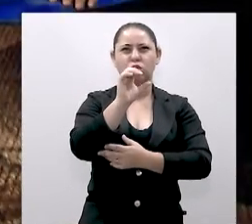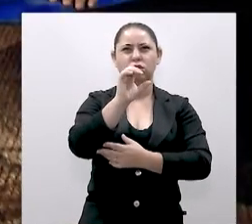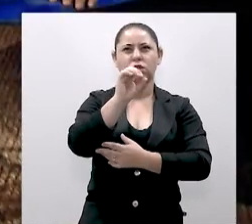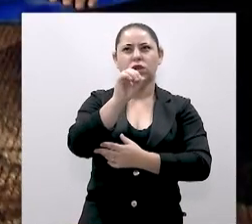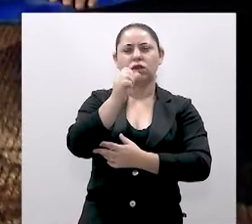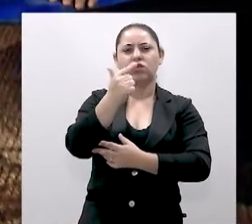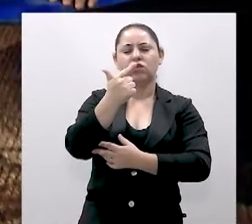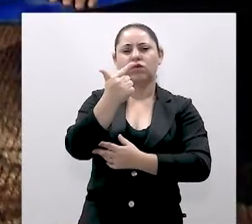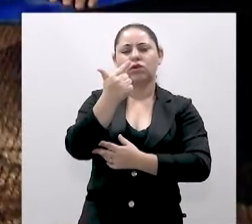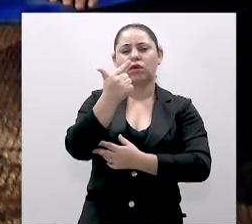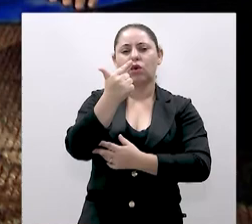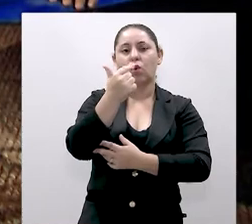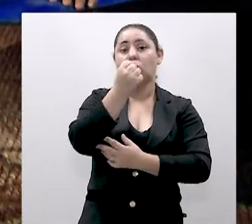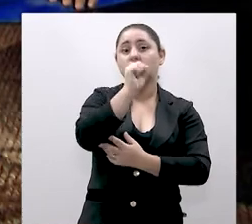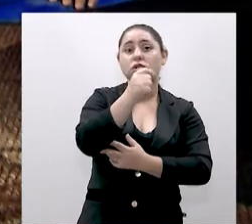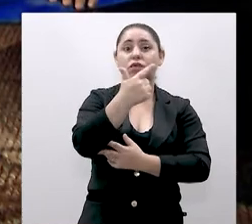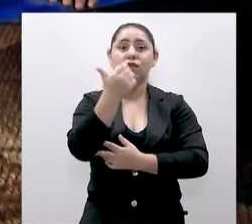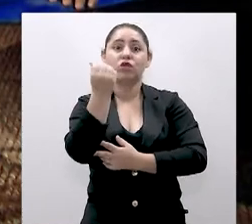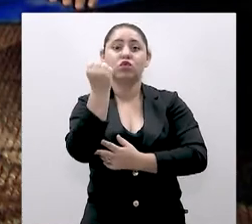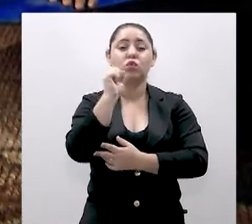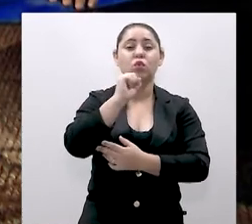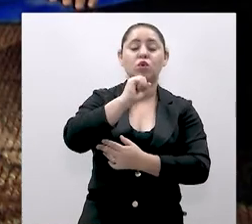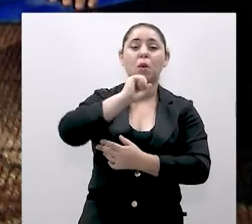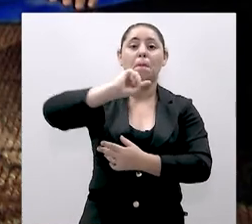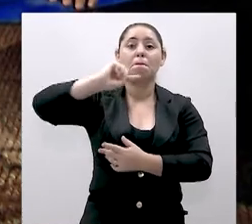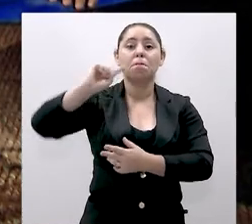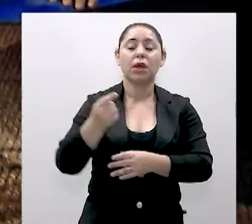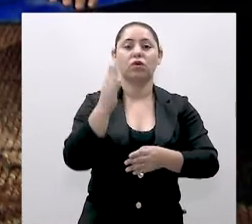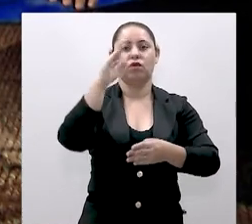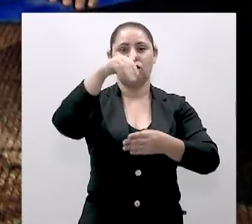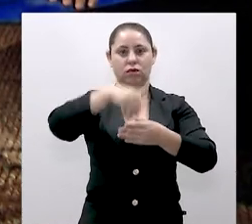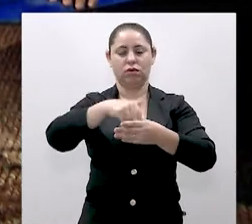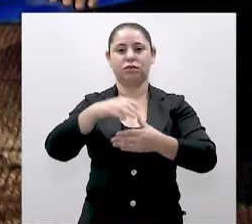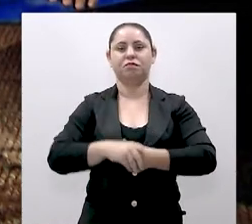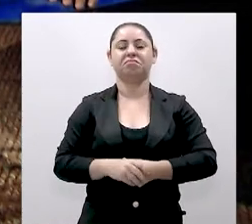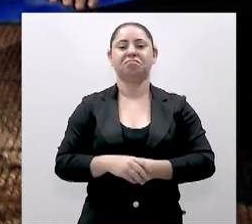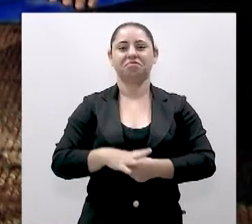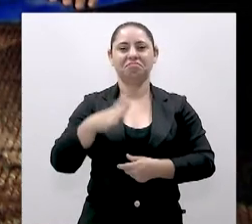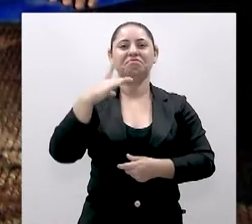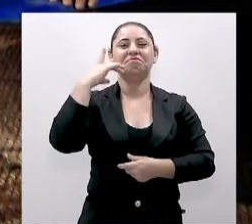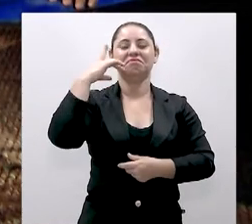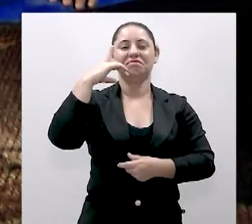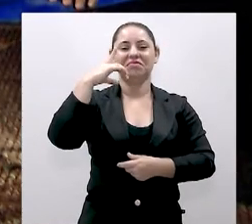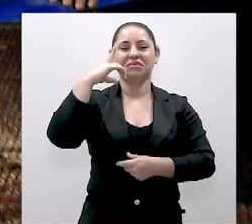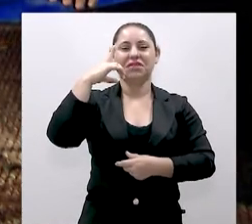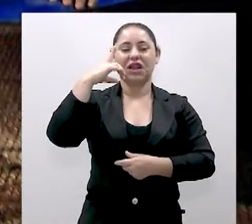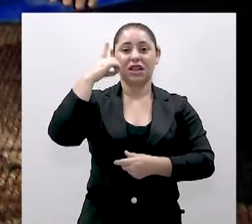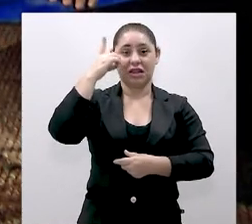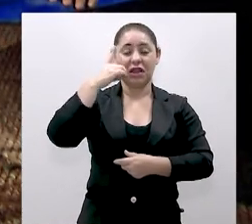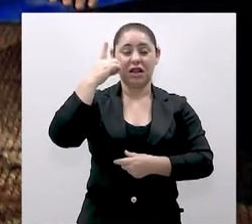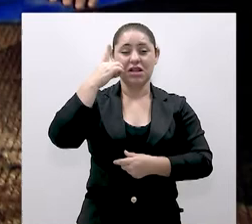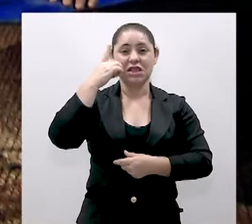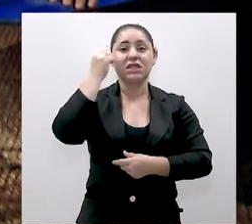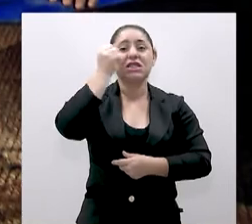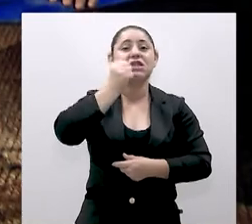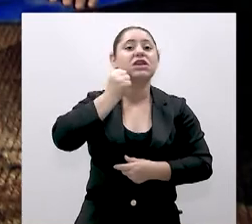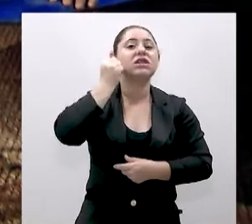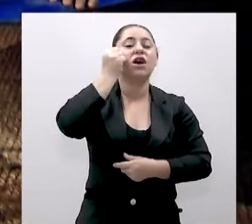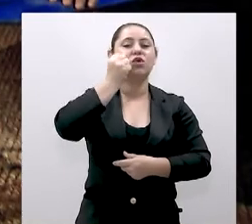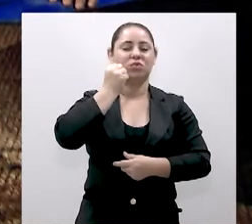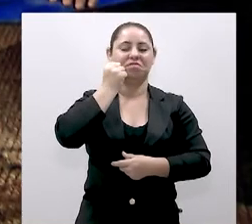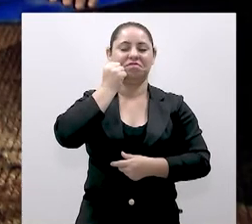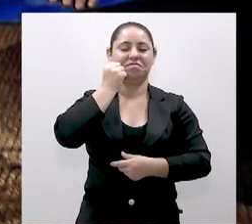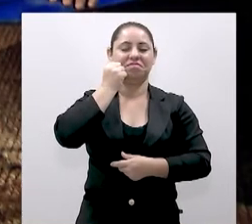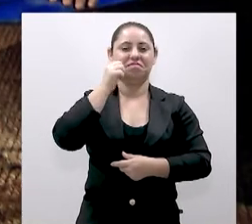800 quase oitocentos e vinte e oito mil anos foi eu lembro que o slogan ficou mais o senador você dos outros né